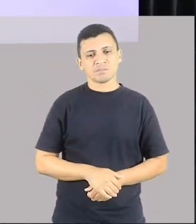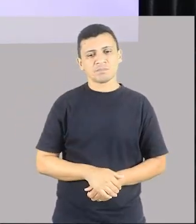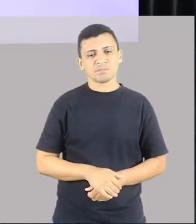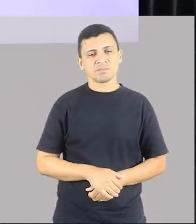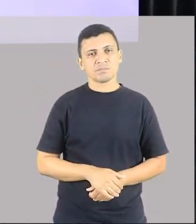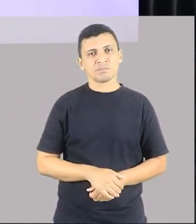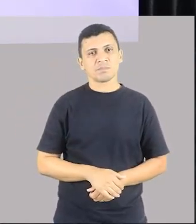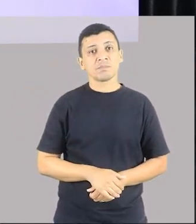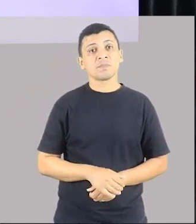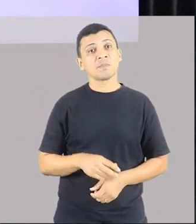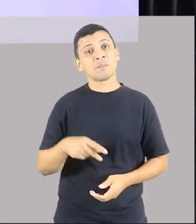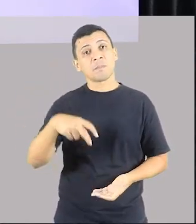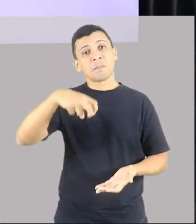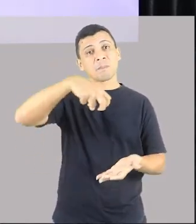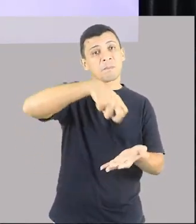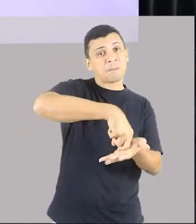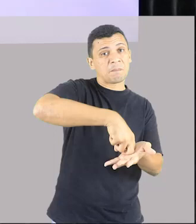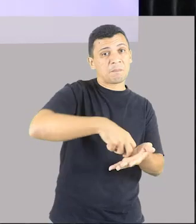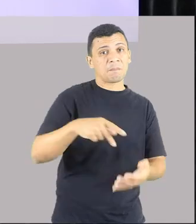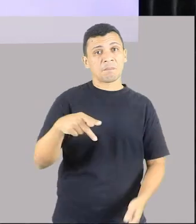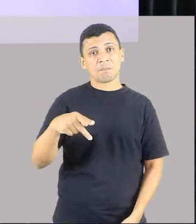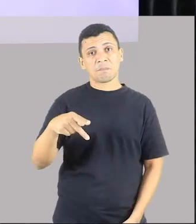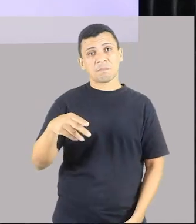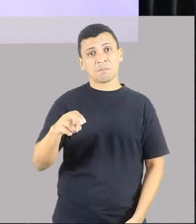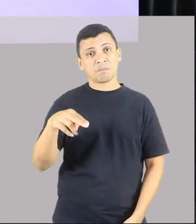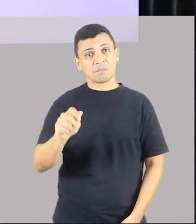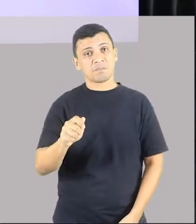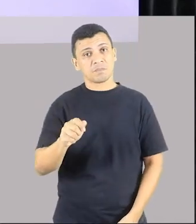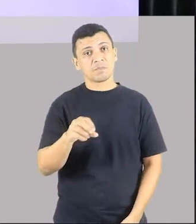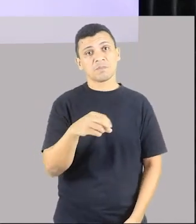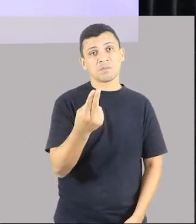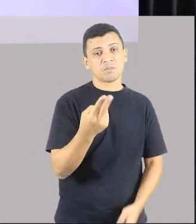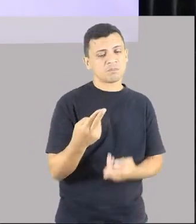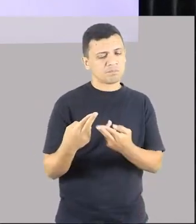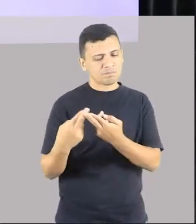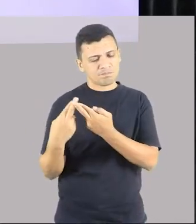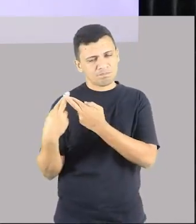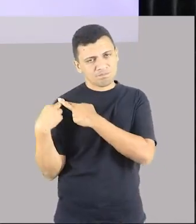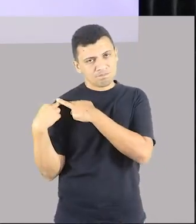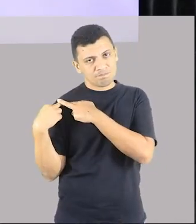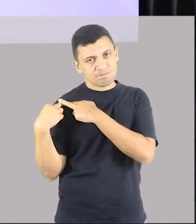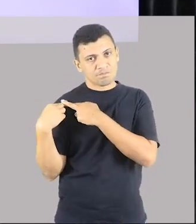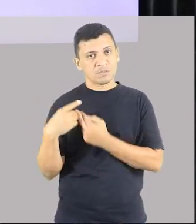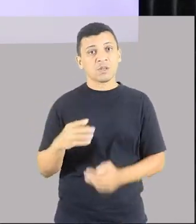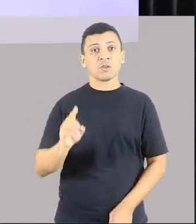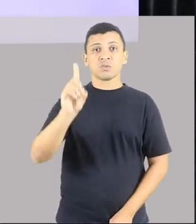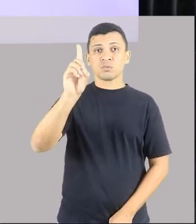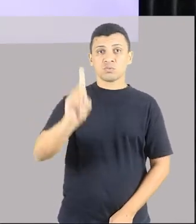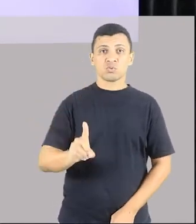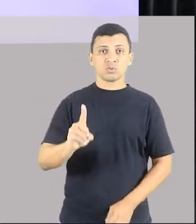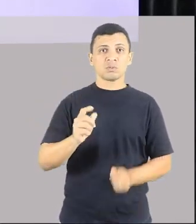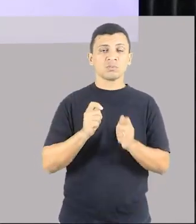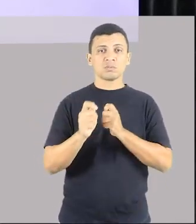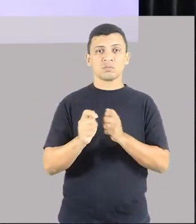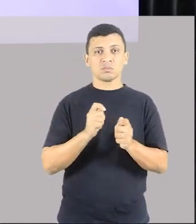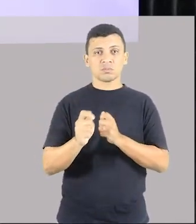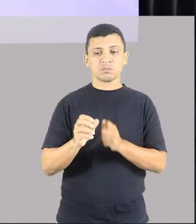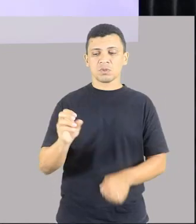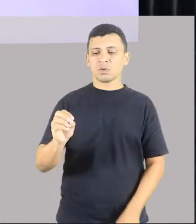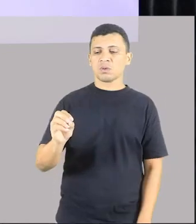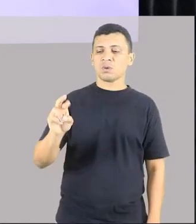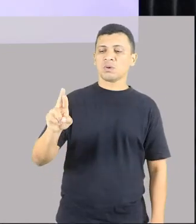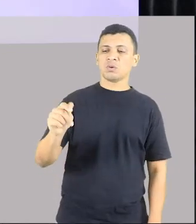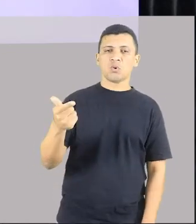Punitivo, pena. Punitivo, responsabilização. No direito administrativo, os órgãos,